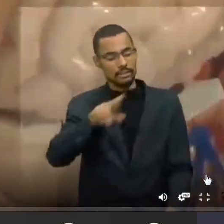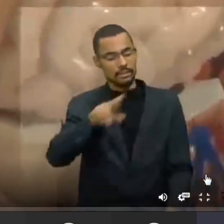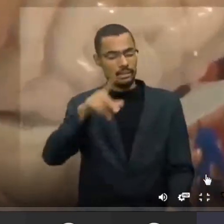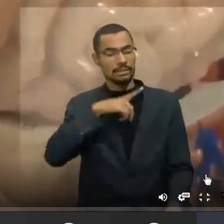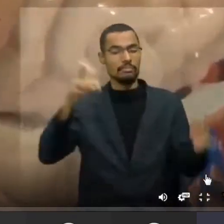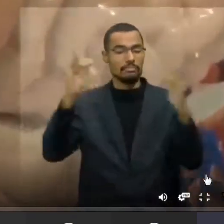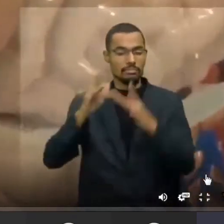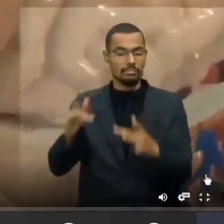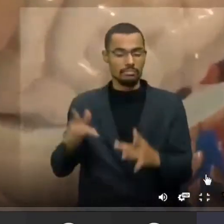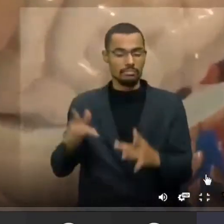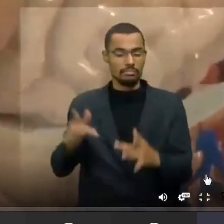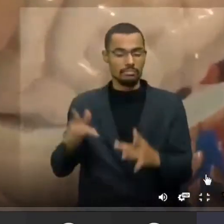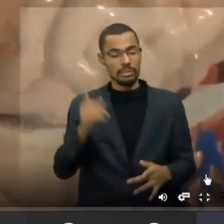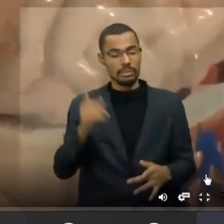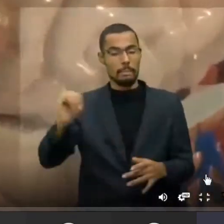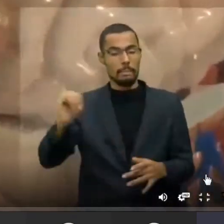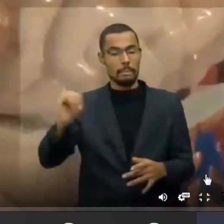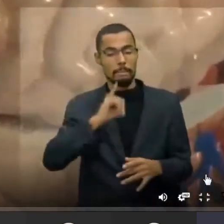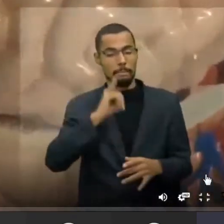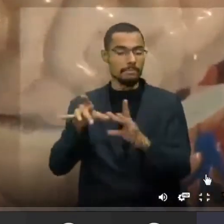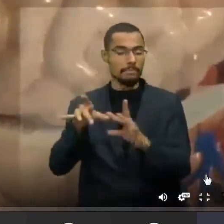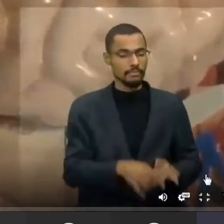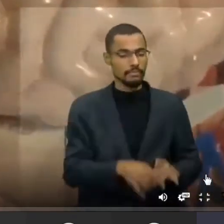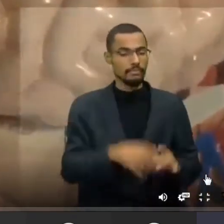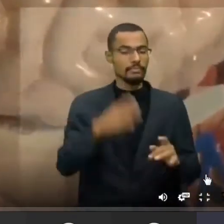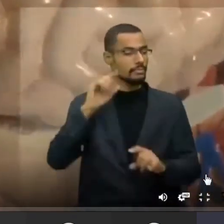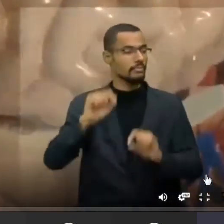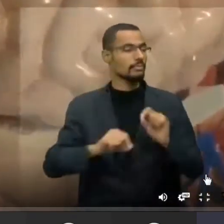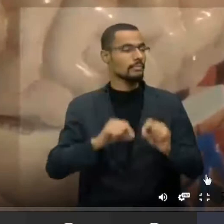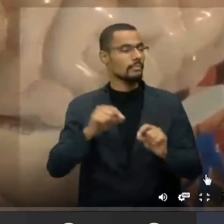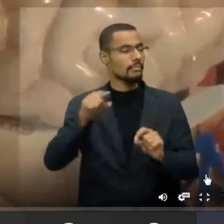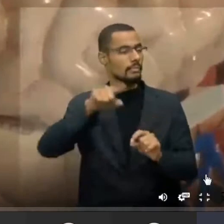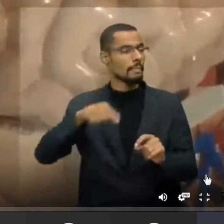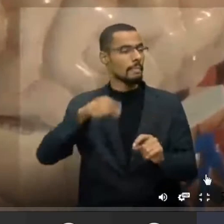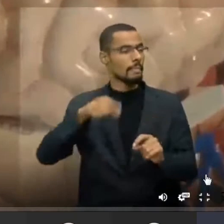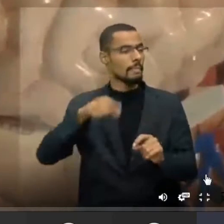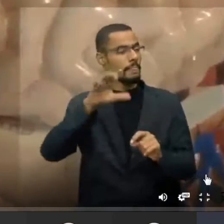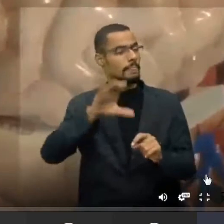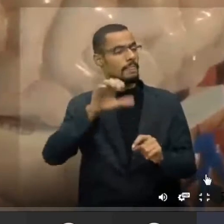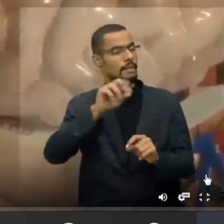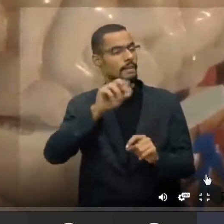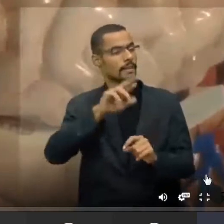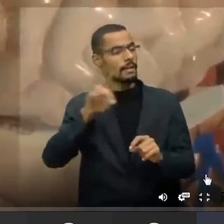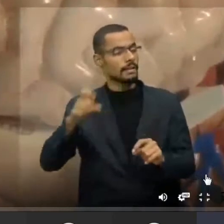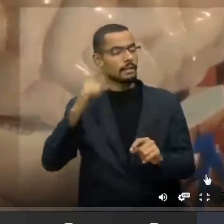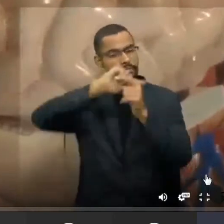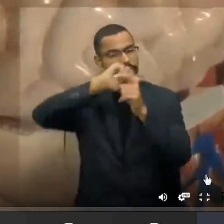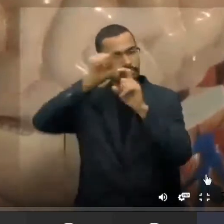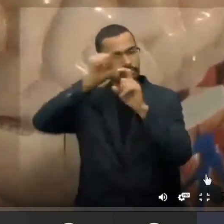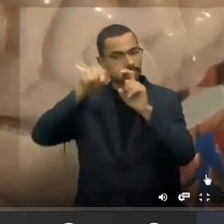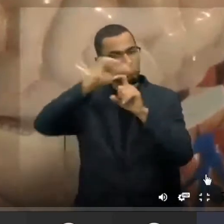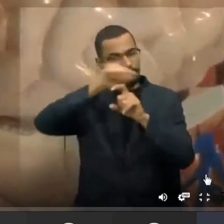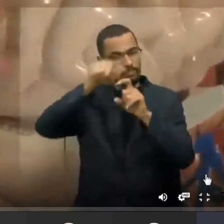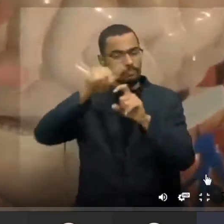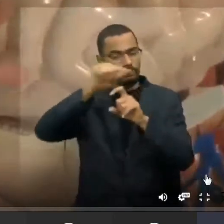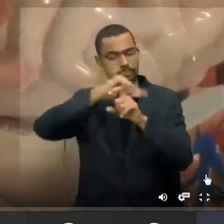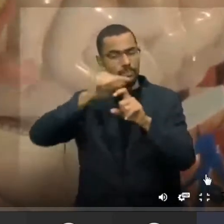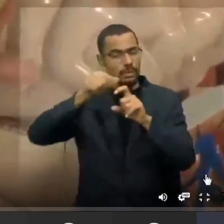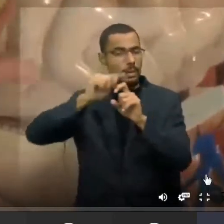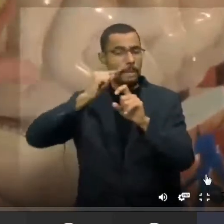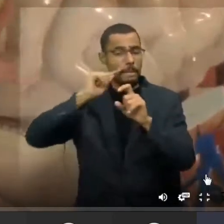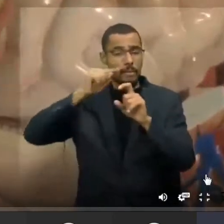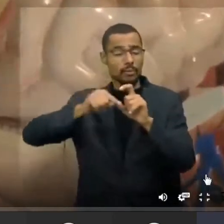com o esôfago. Então, eu tenho uma região de cárdia, que é a região da porção superior e